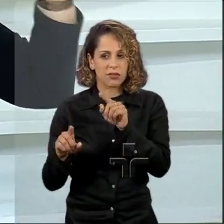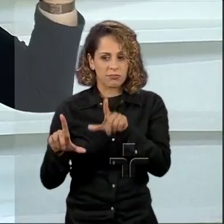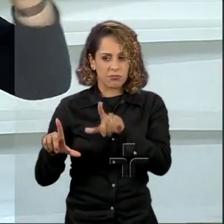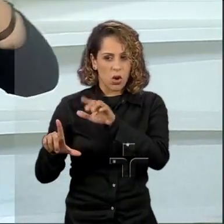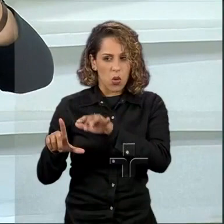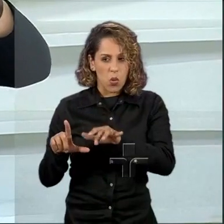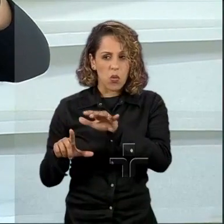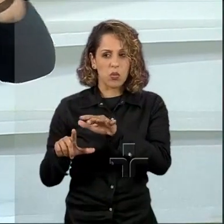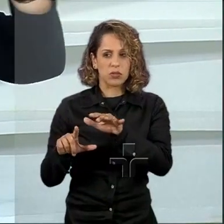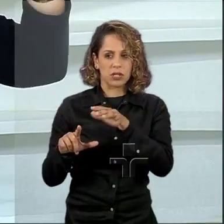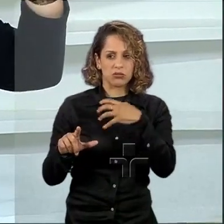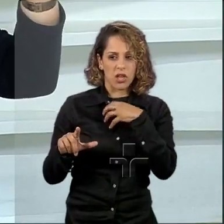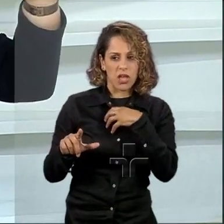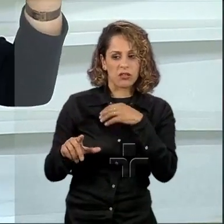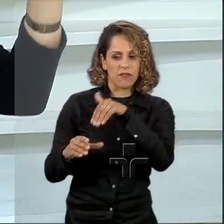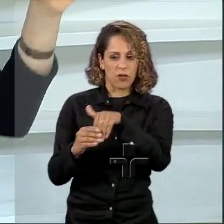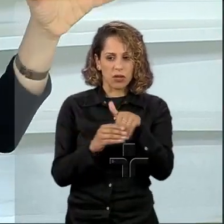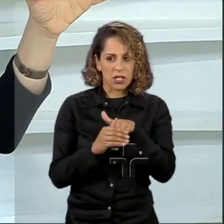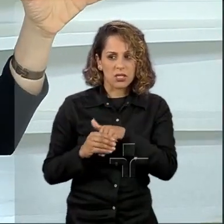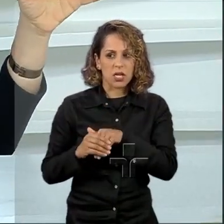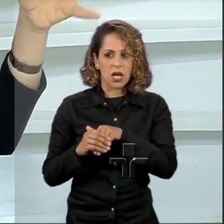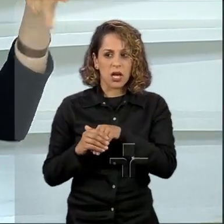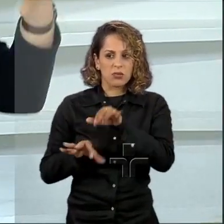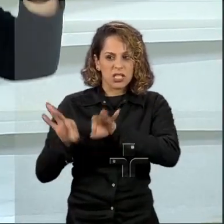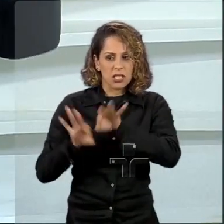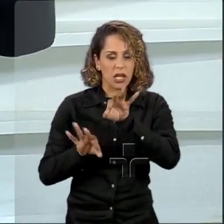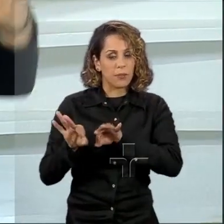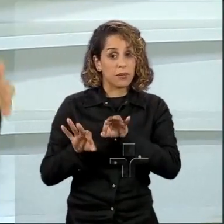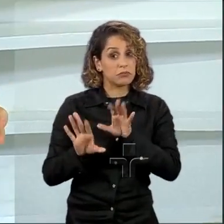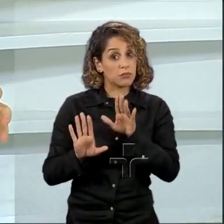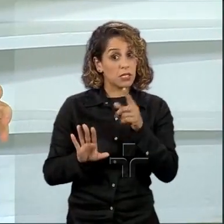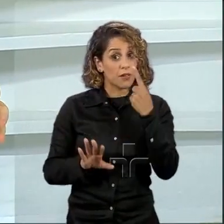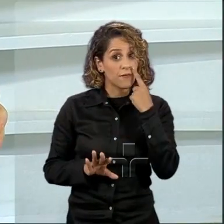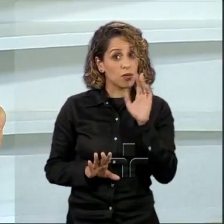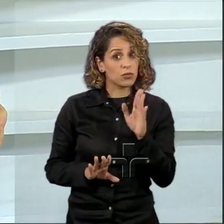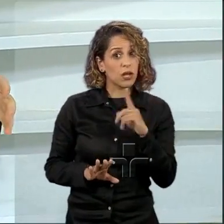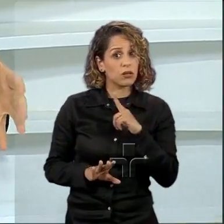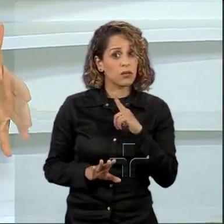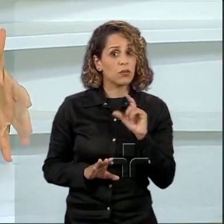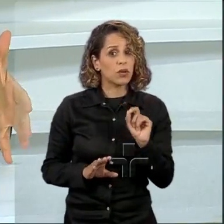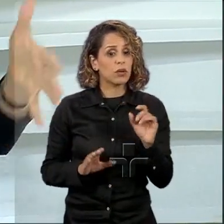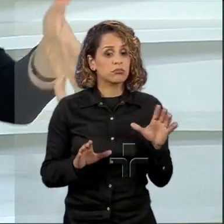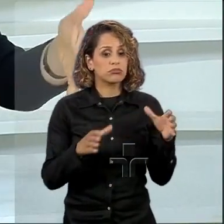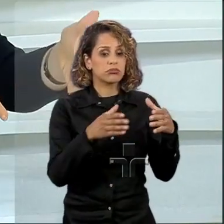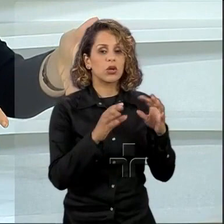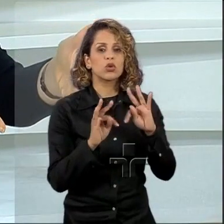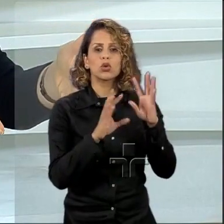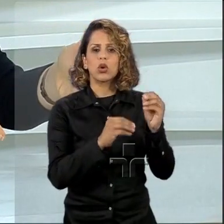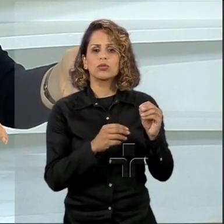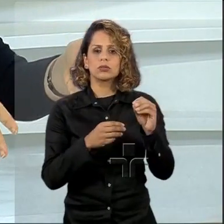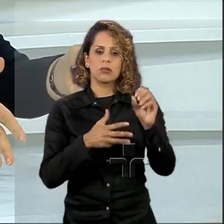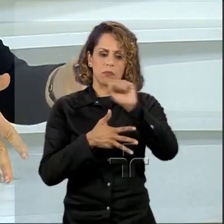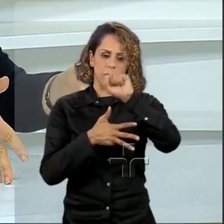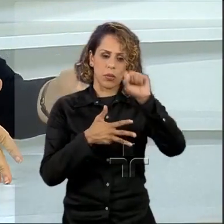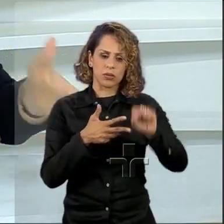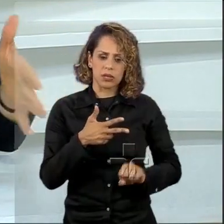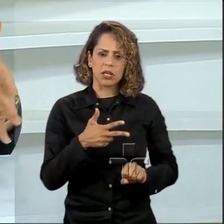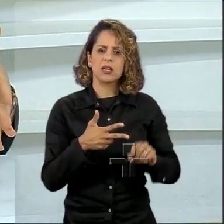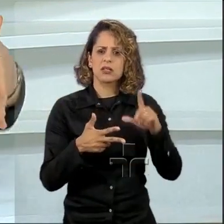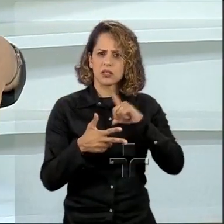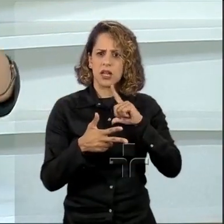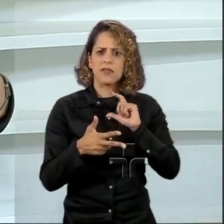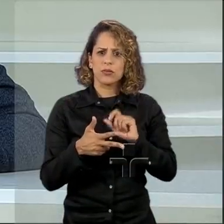Toda a cúpula do estamento jurídico dos poderes junta. Estava lá presidente do